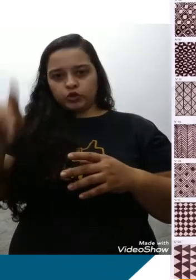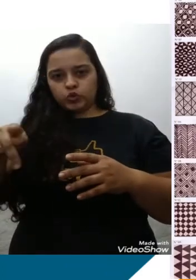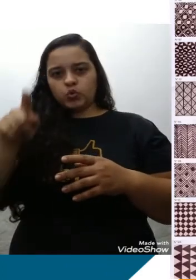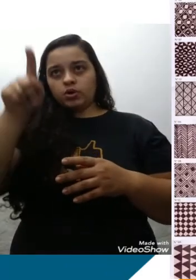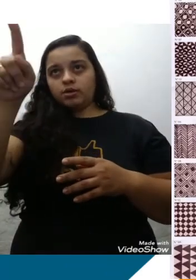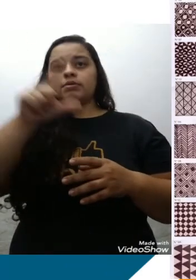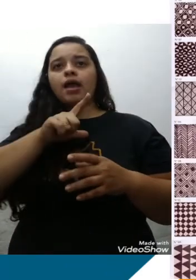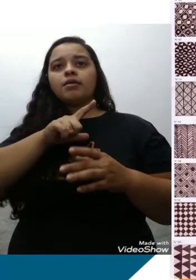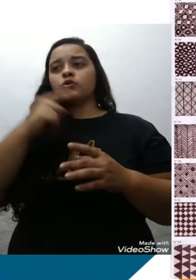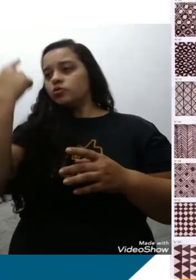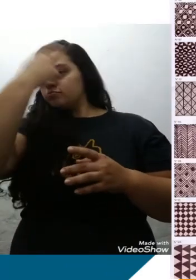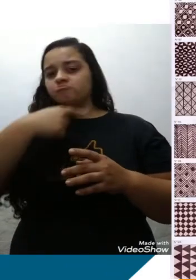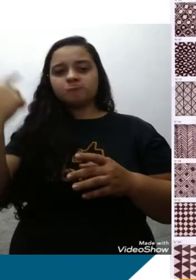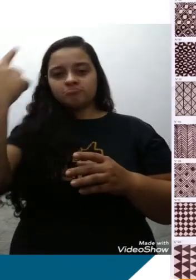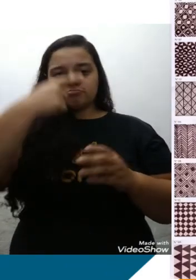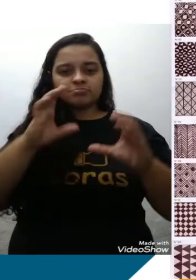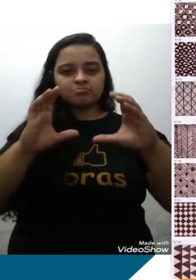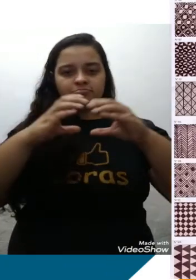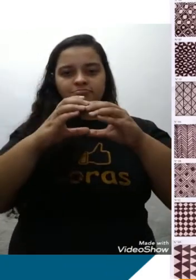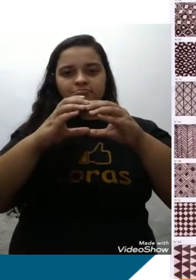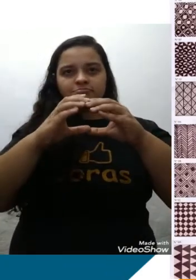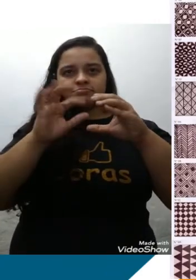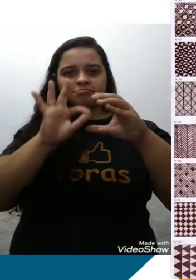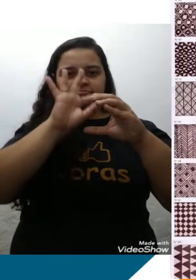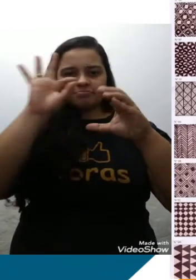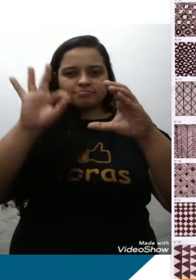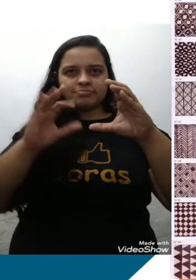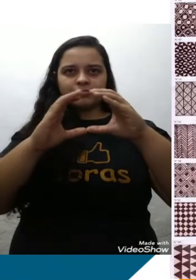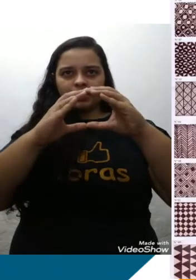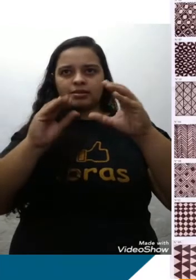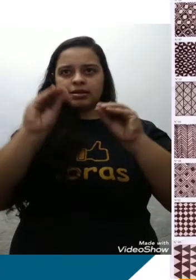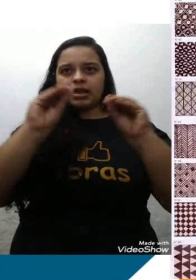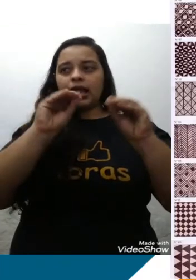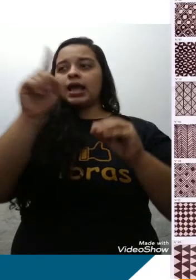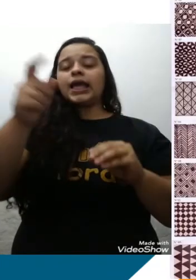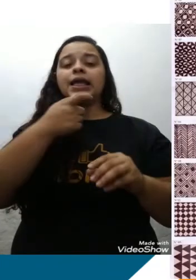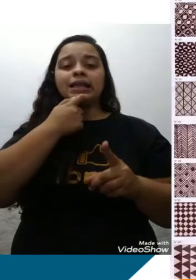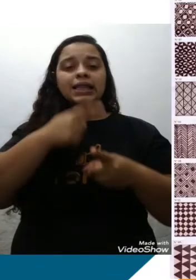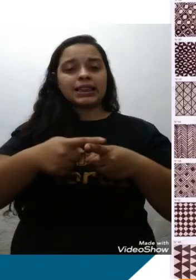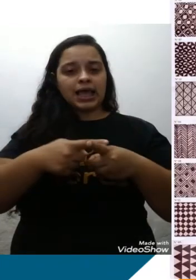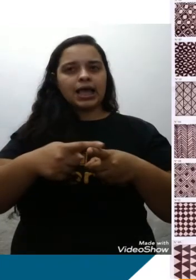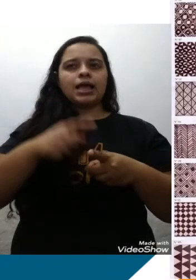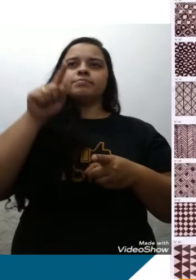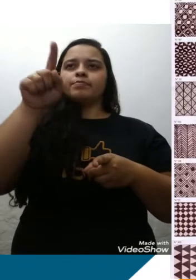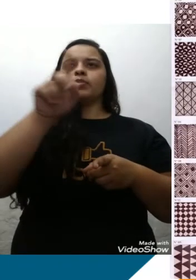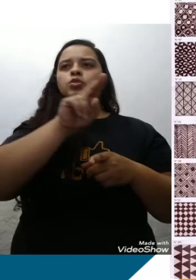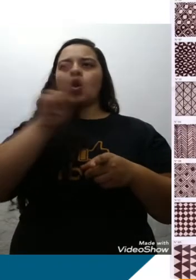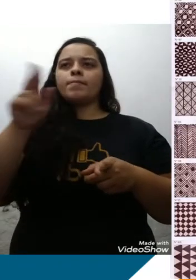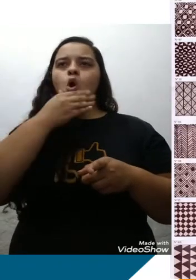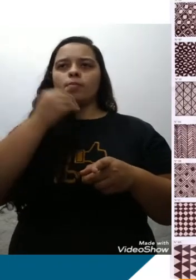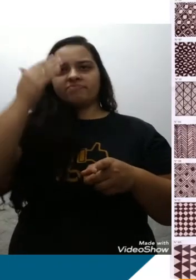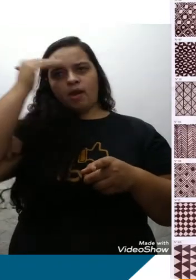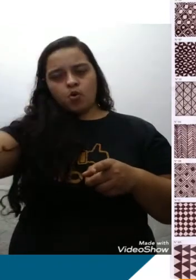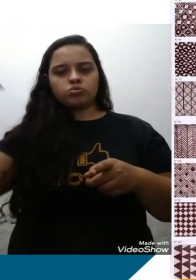Walter Neves, vai se fazer uma reconstituição em 1999 do rosto da Luzia. Vai ser feito na Inglaterra por um antropólogo,